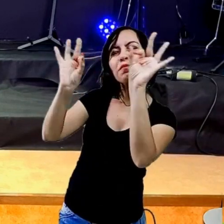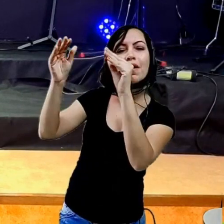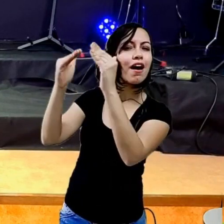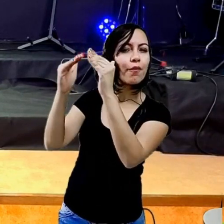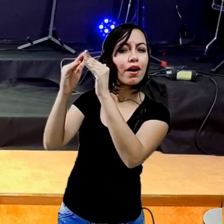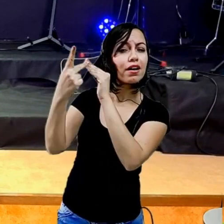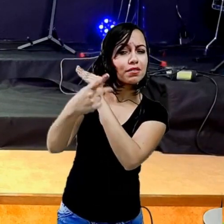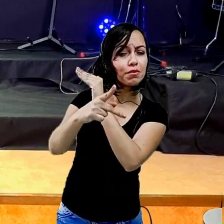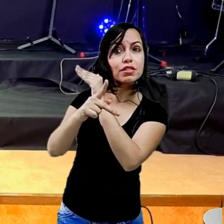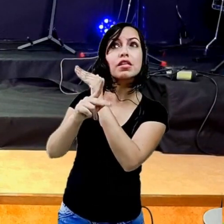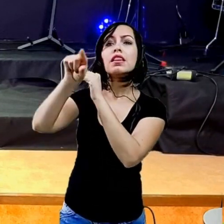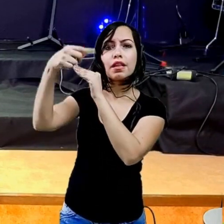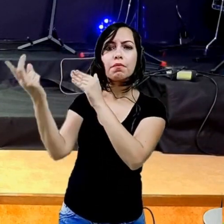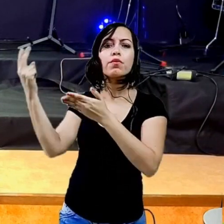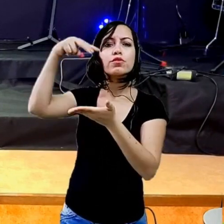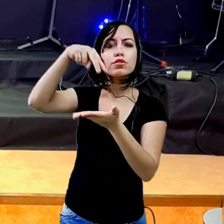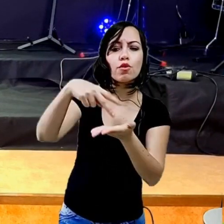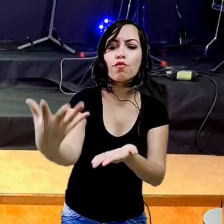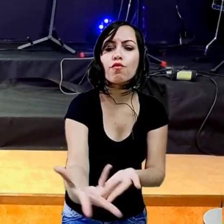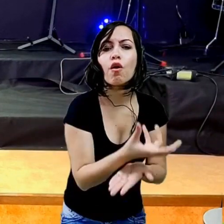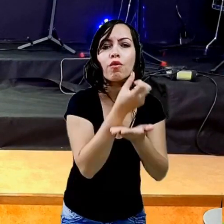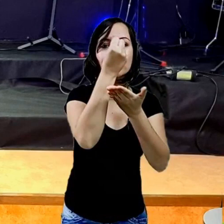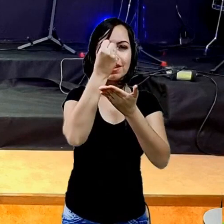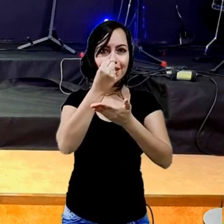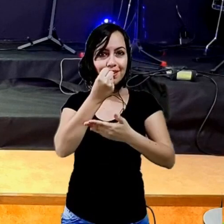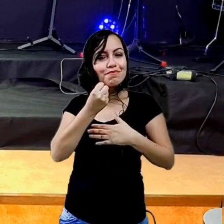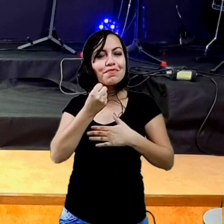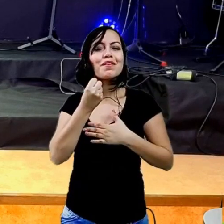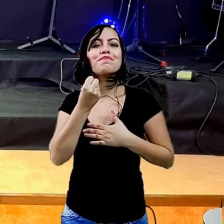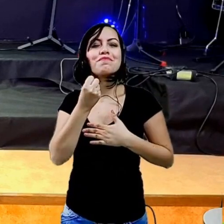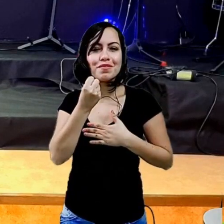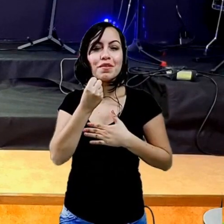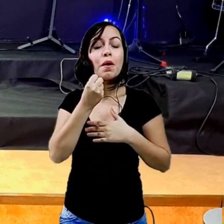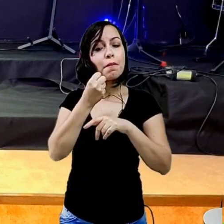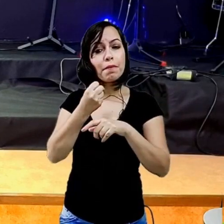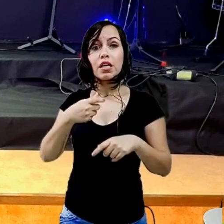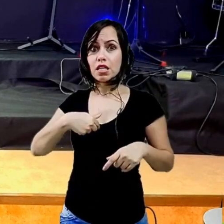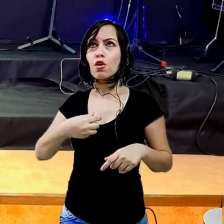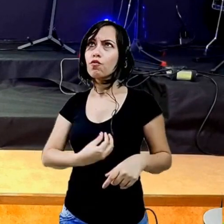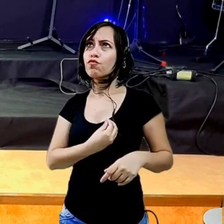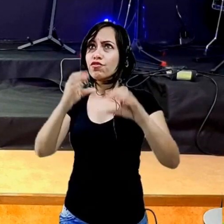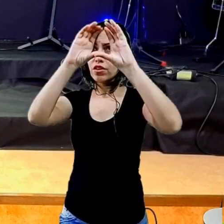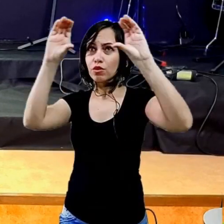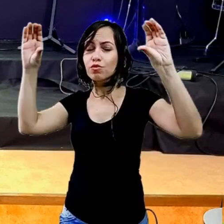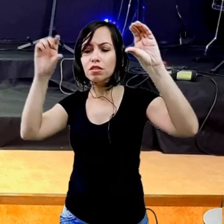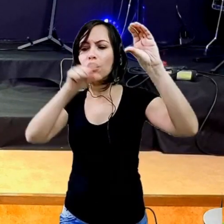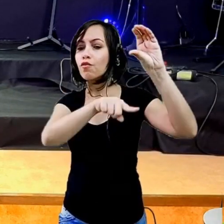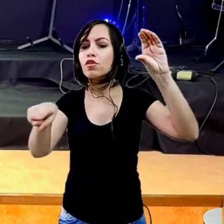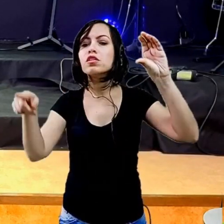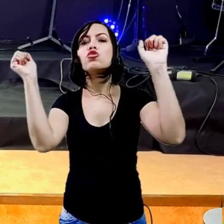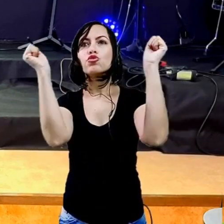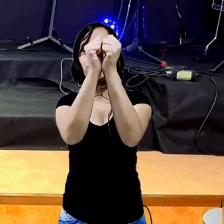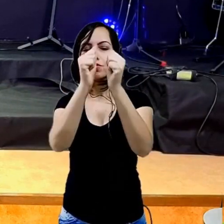lugar, voltarei e vos receberei para mim mesmo, para que onde eu estou, estejais